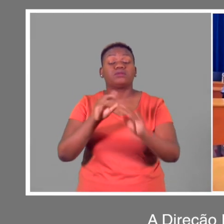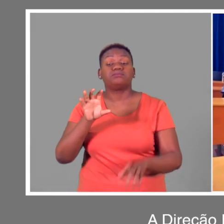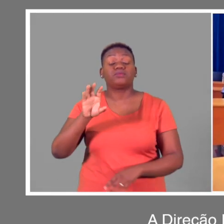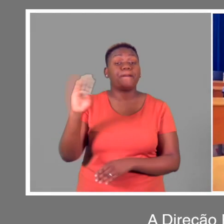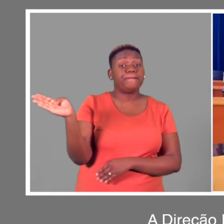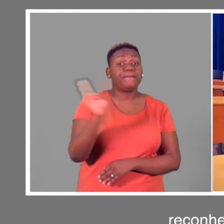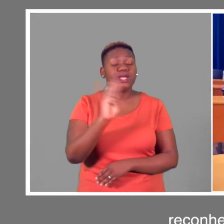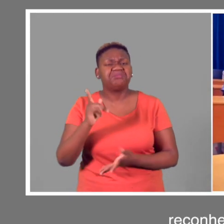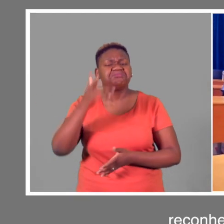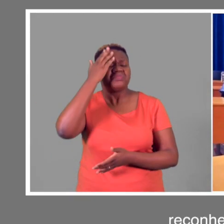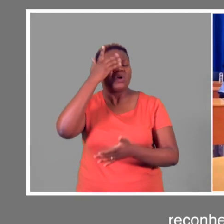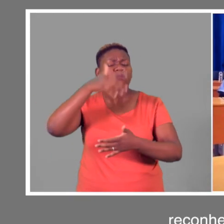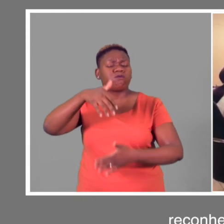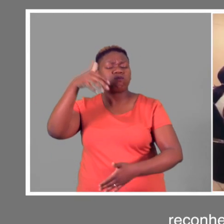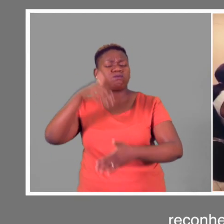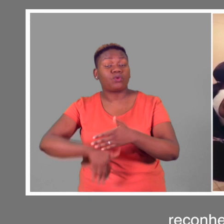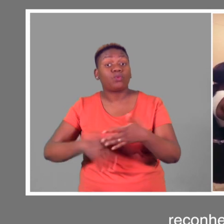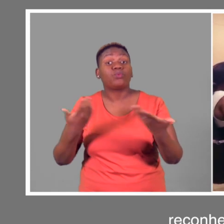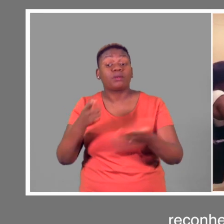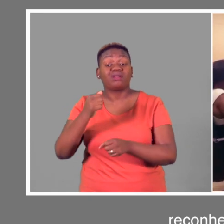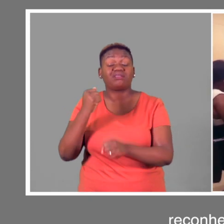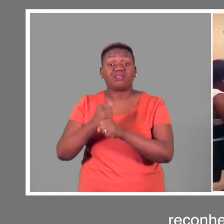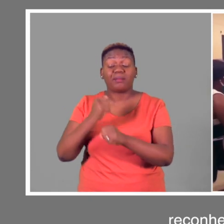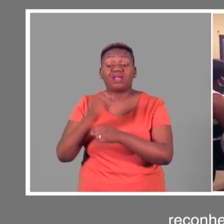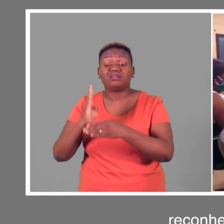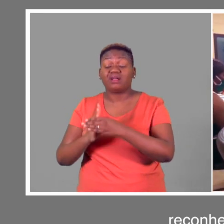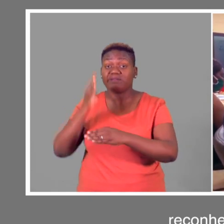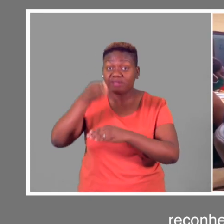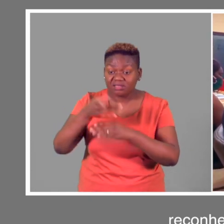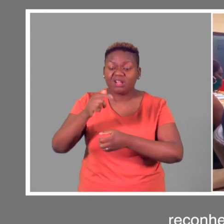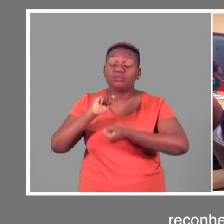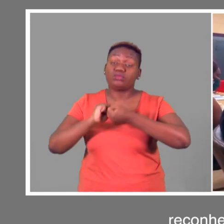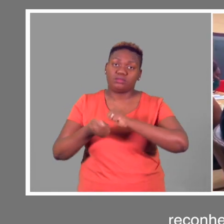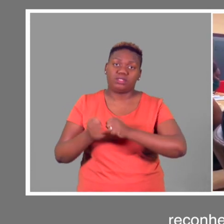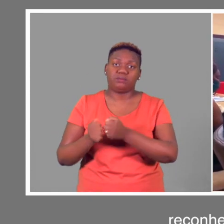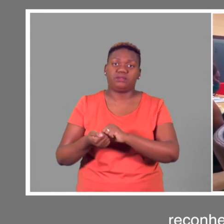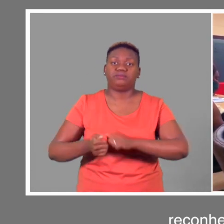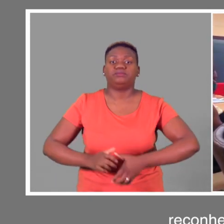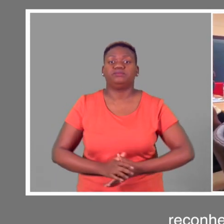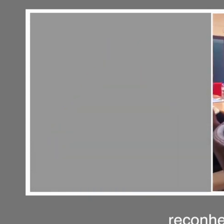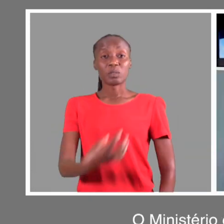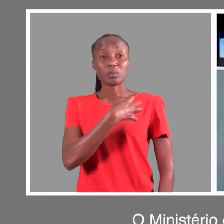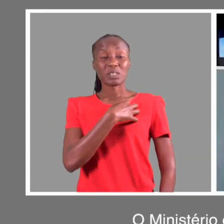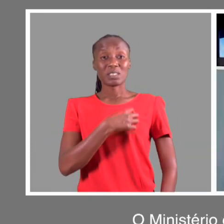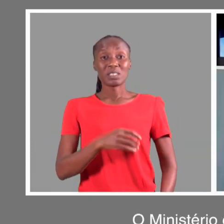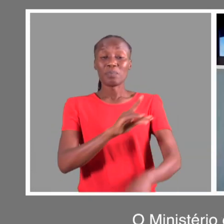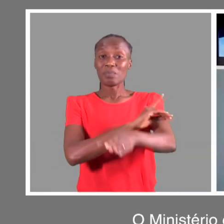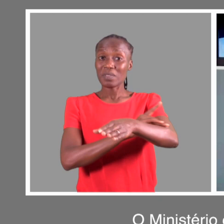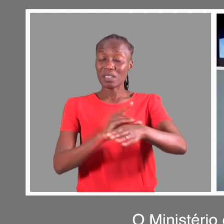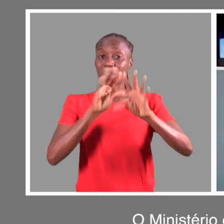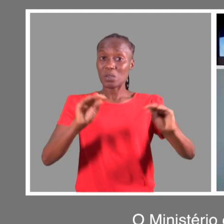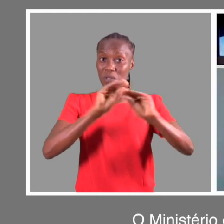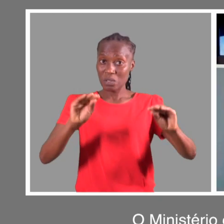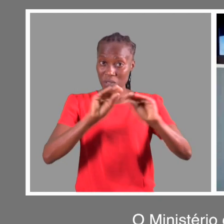Educação de Sofala reconhece o problema e garante estar a trabalhar na busca de soluções. O Ministério